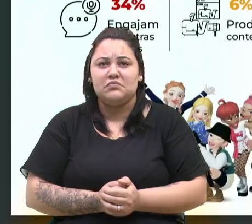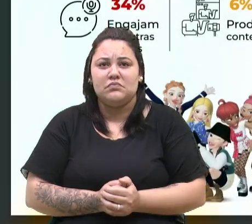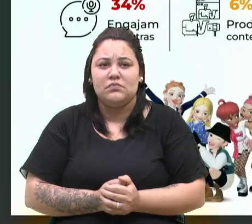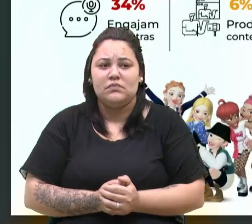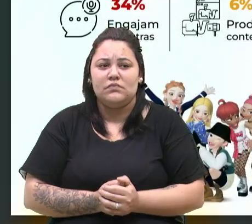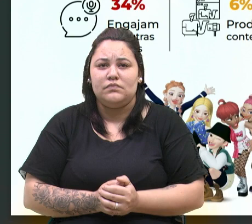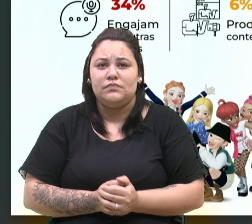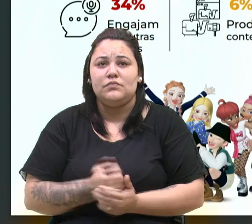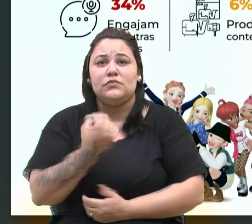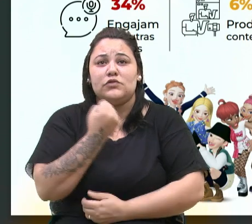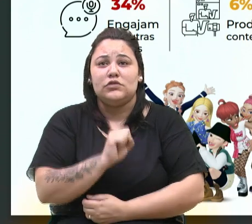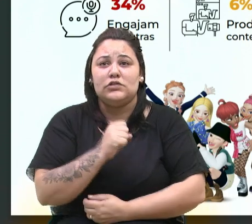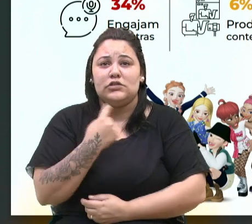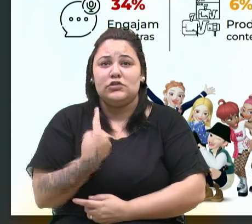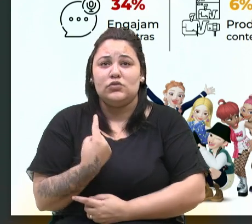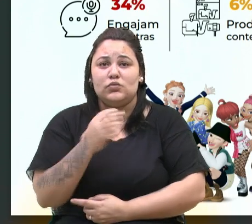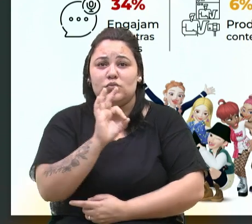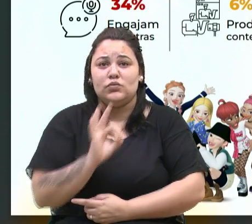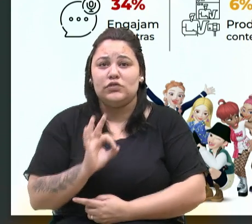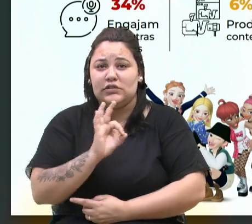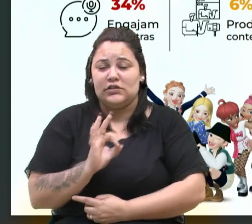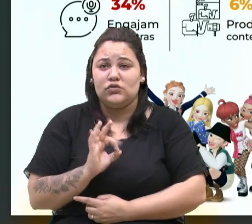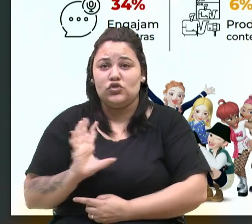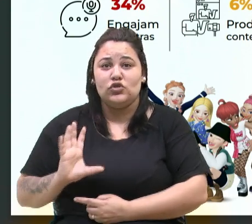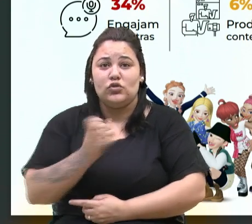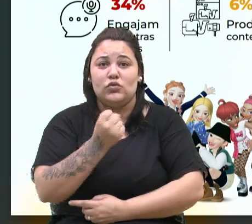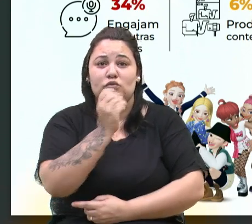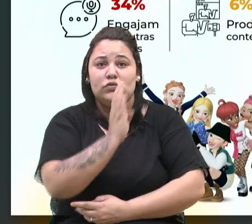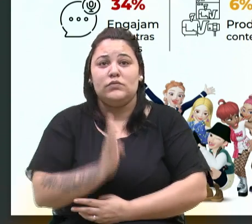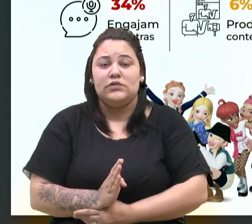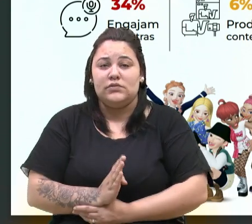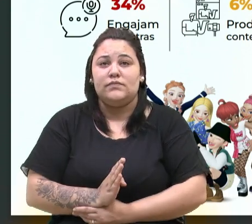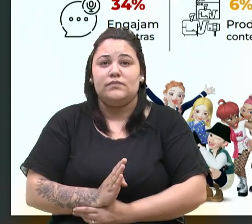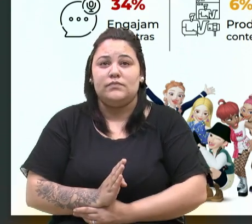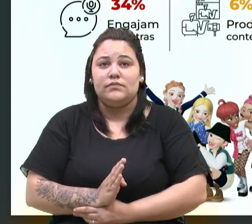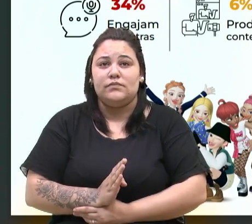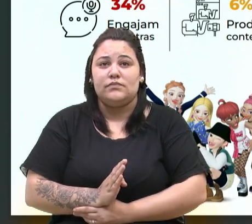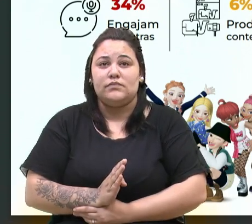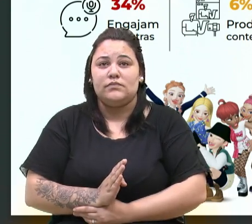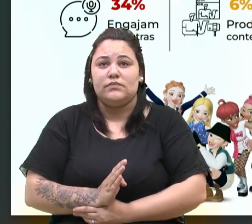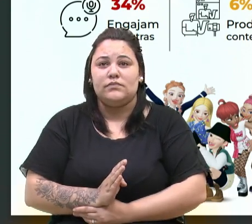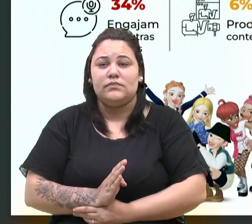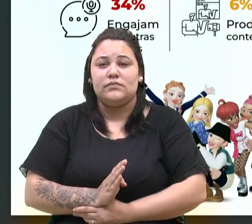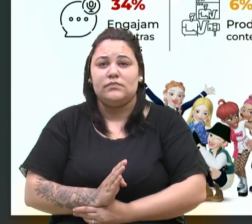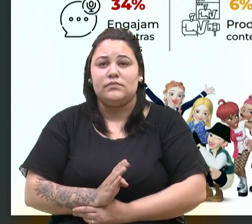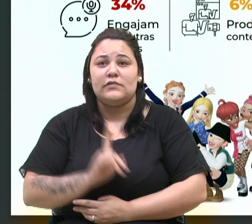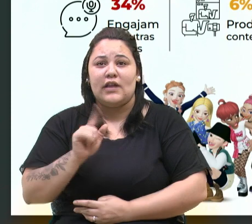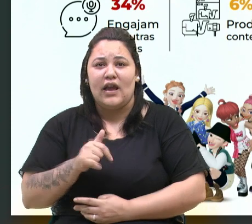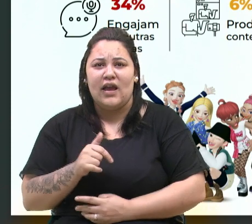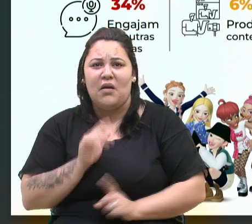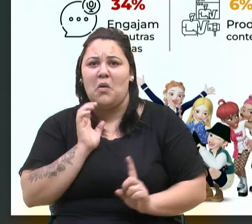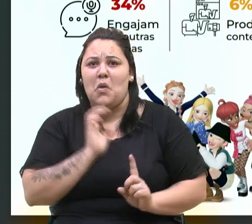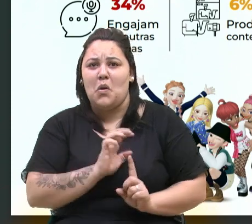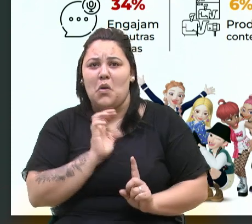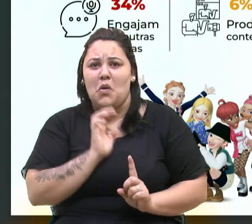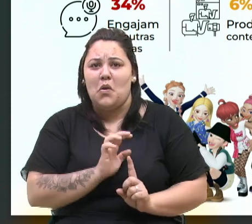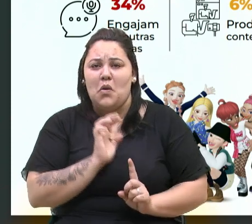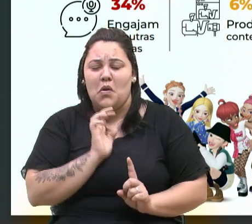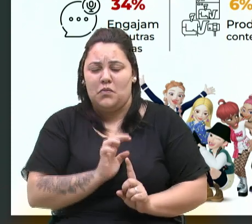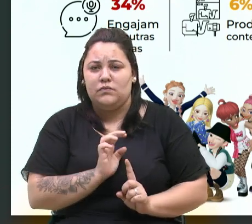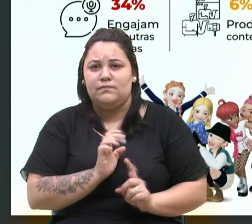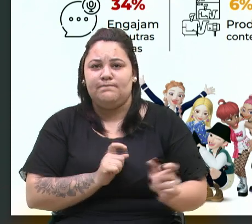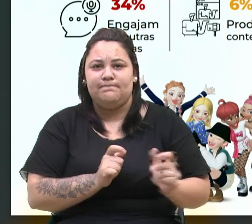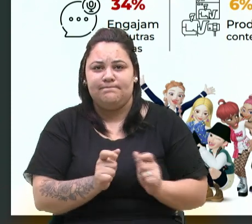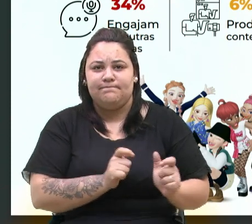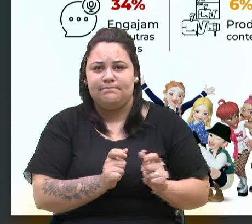E 81% dos brasileiros são entusiastas dos gamers,